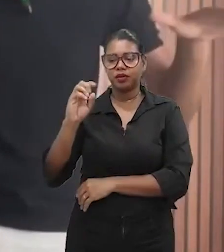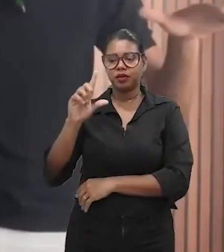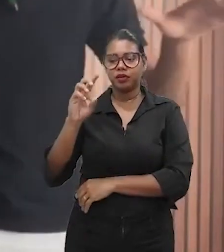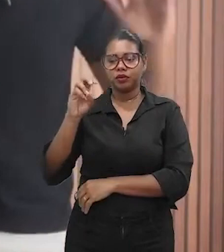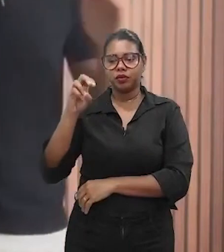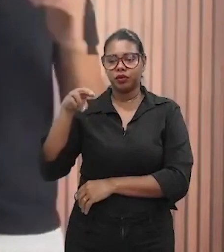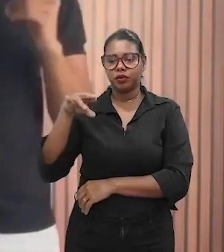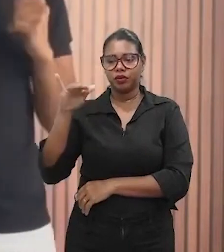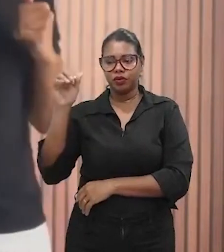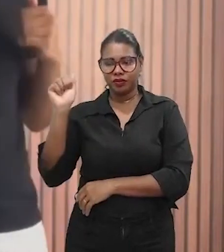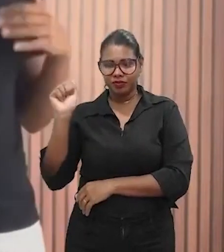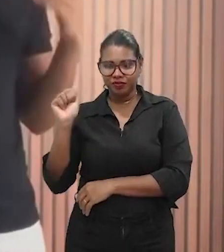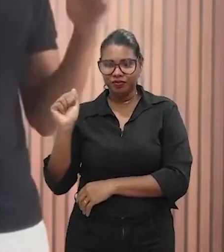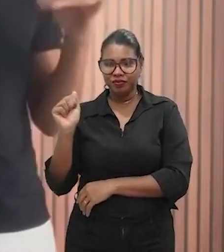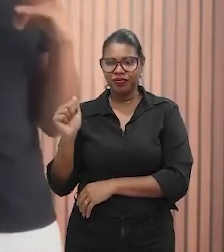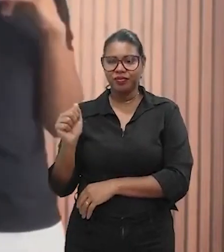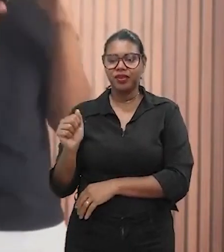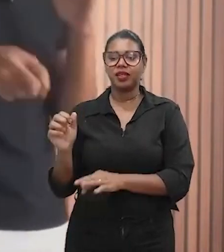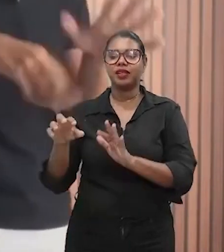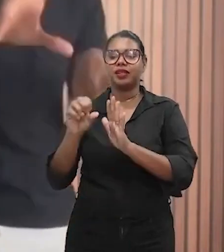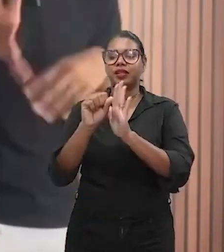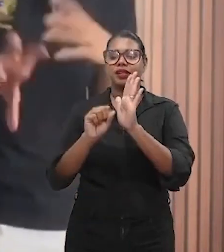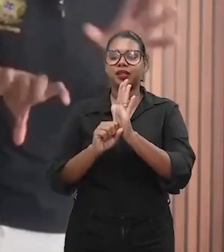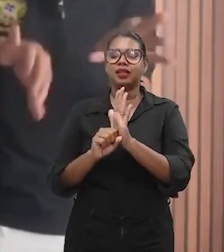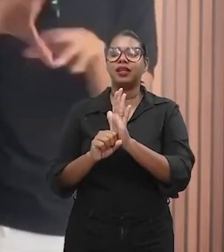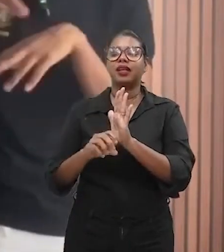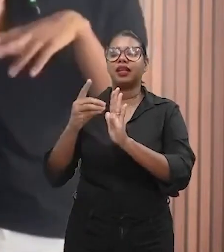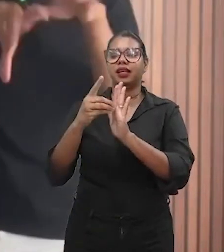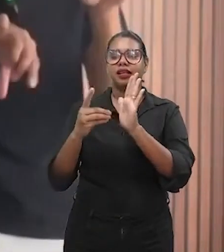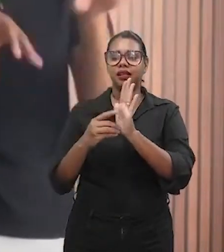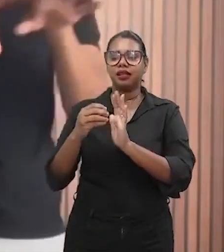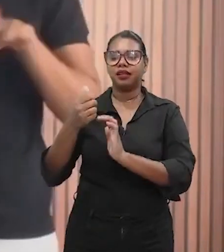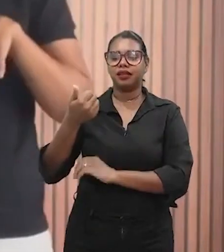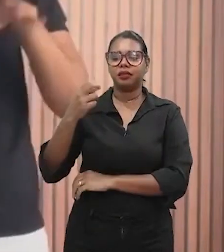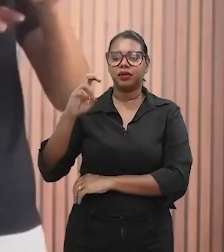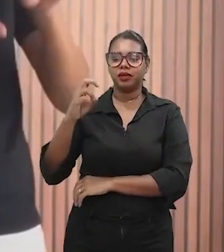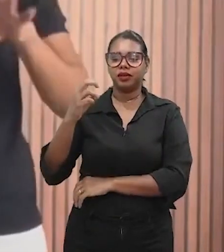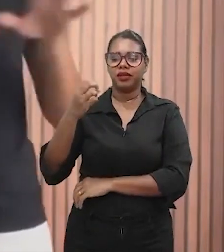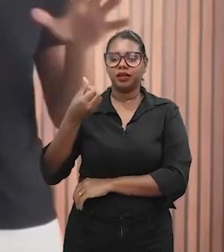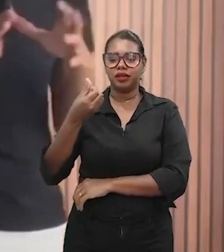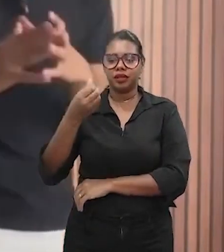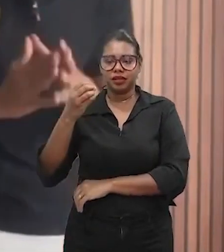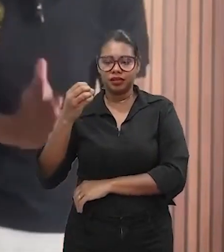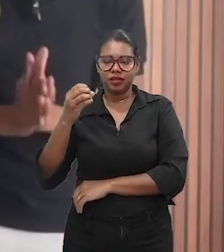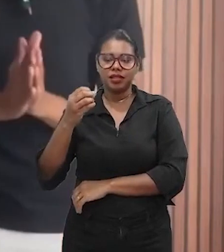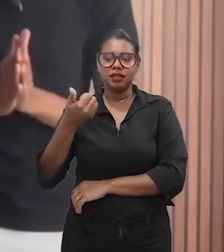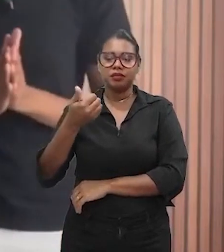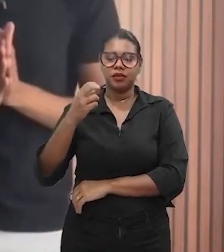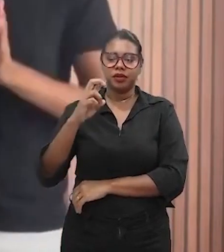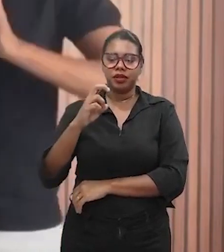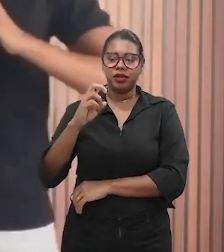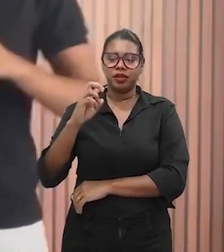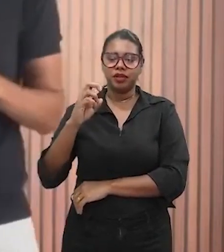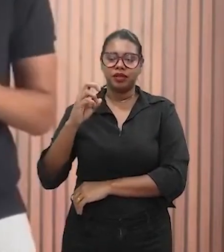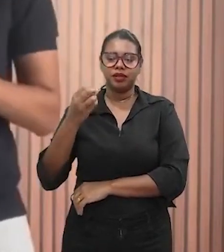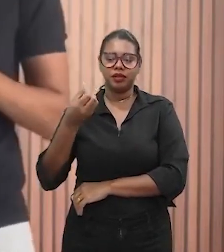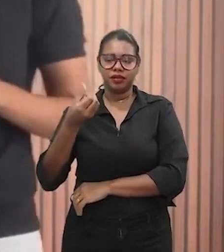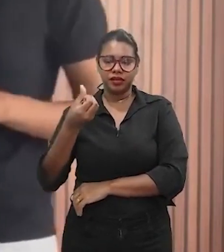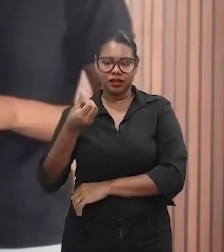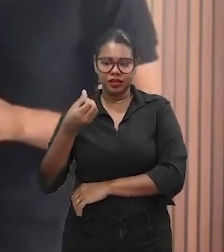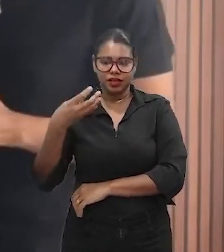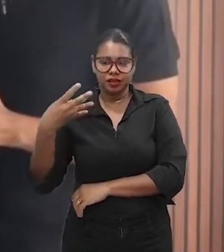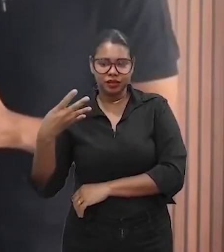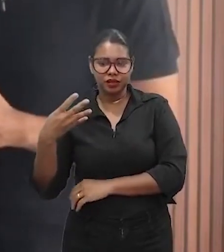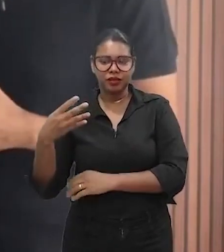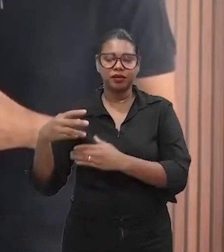fechar esse ciclo, lá na década de 1560, entre 64 e 65 por ali, nós vamos